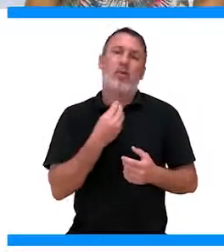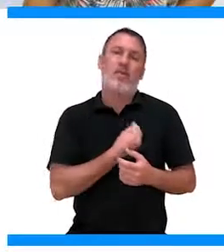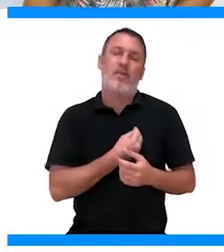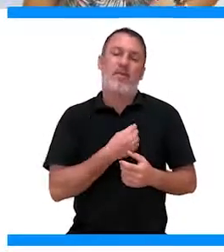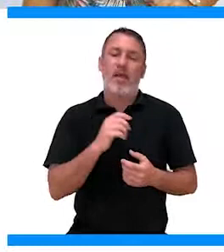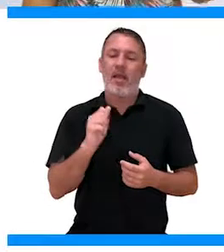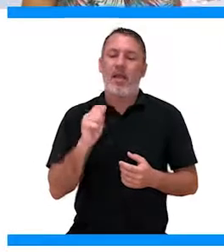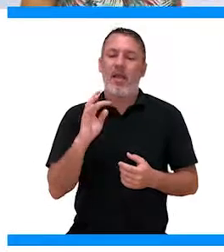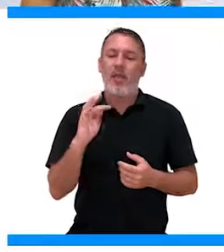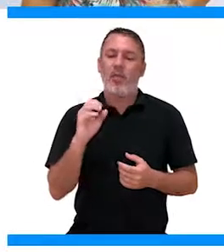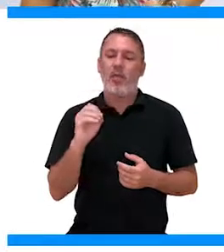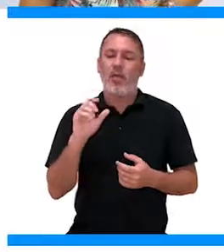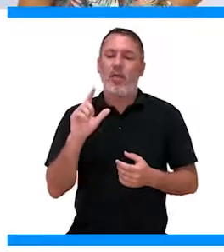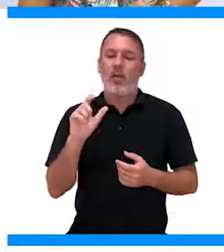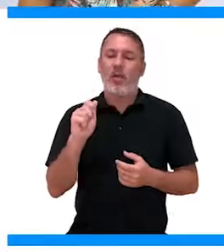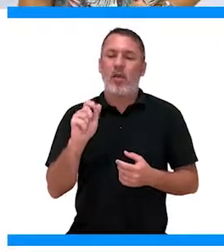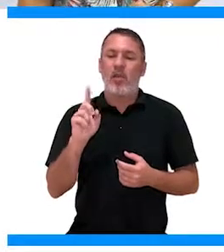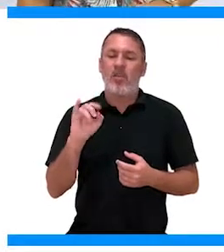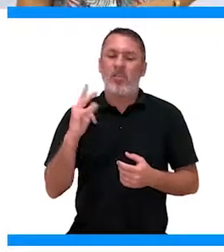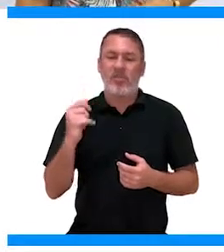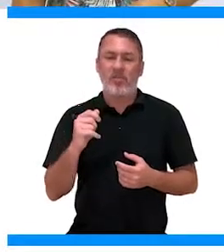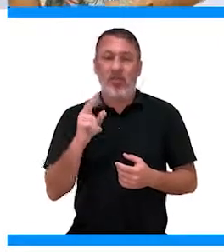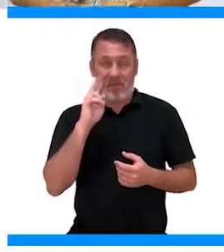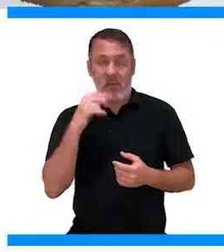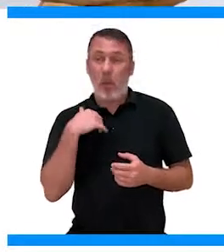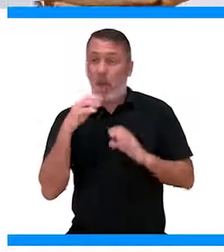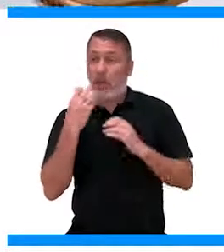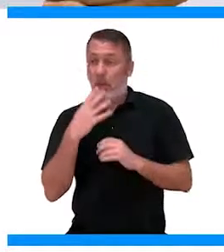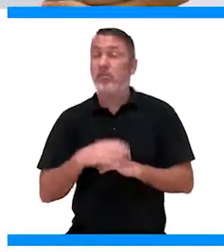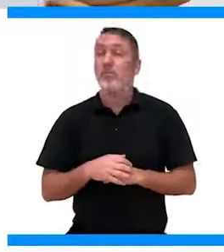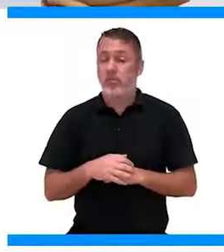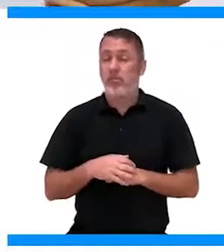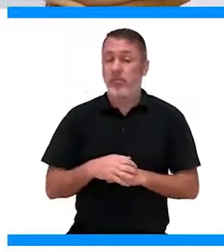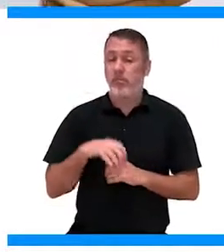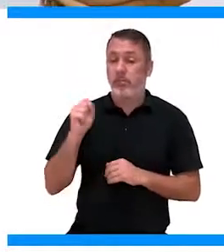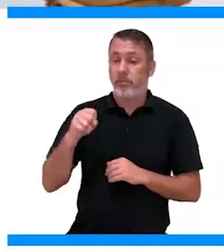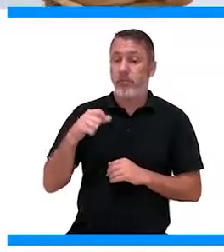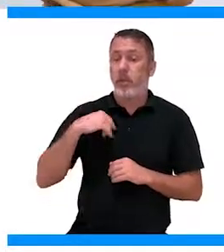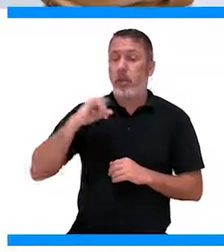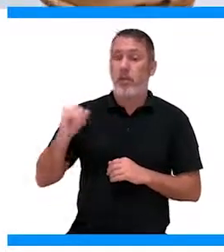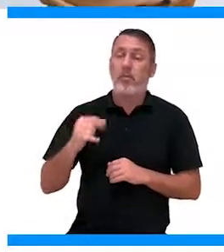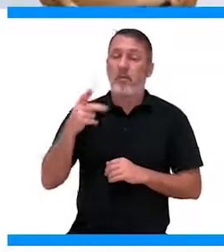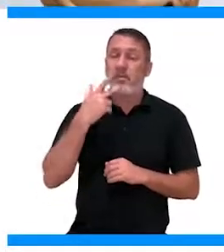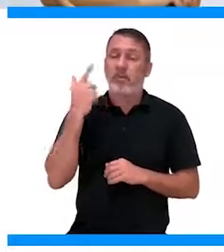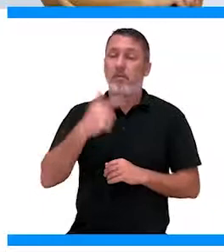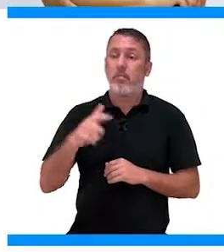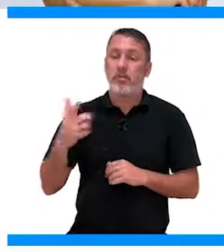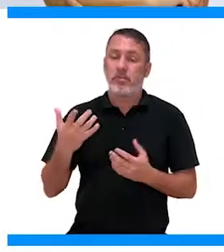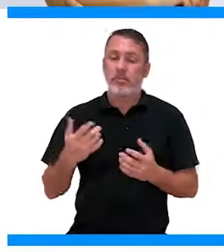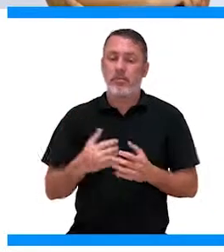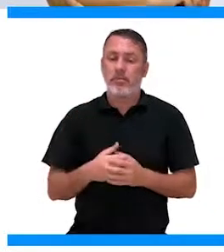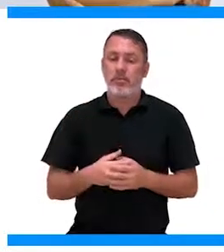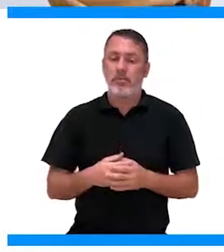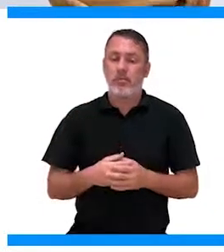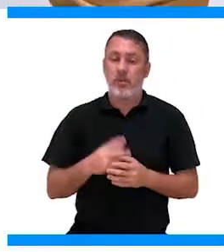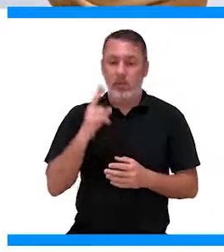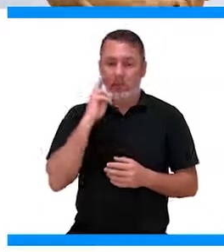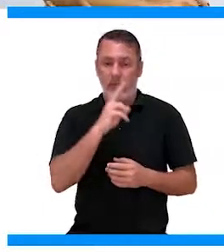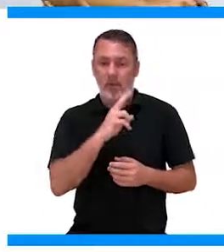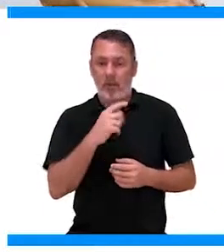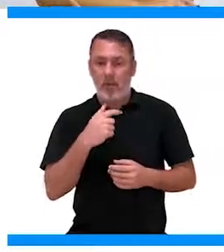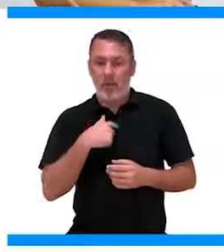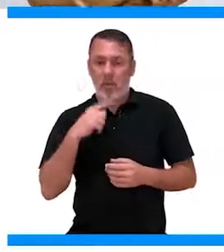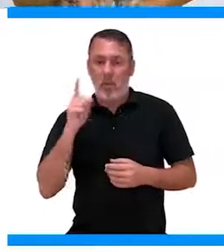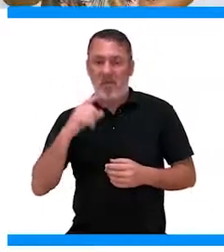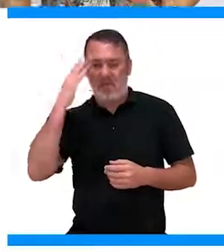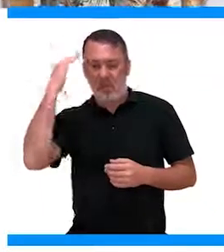ficando atoladinha, tô ficando atoladinha. Viu como canto bem? Aposto que Elis Regina está morrendo de inveja. Eu sou